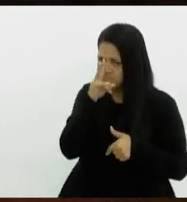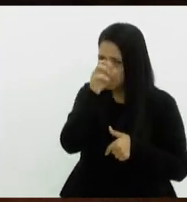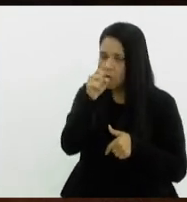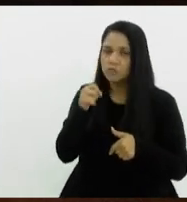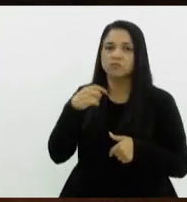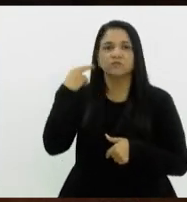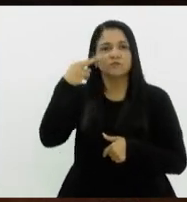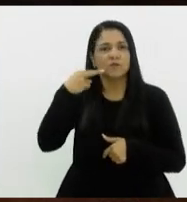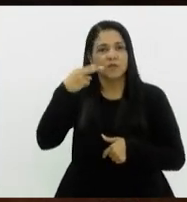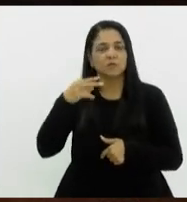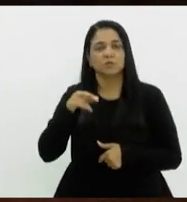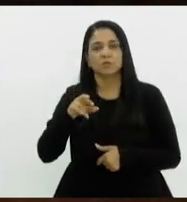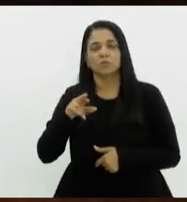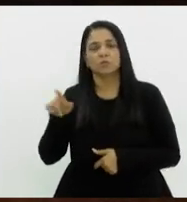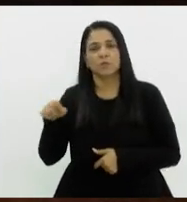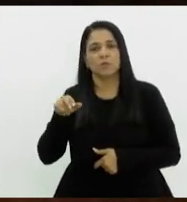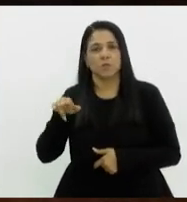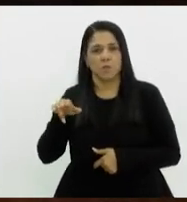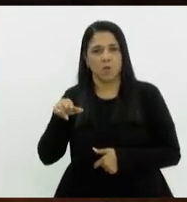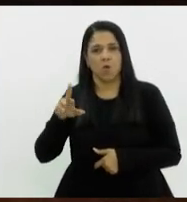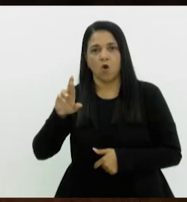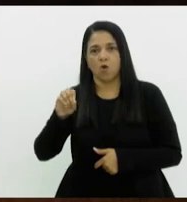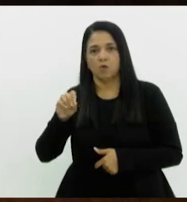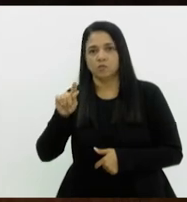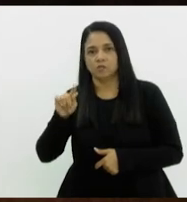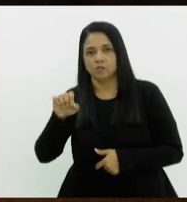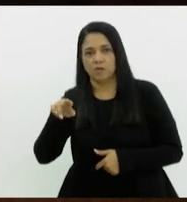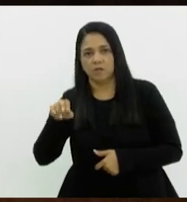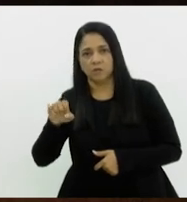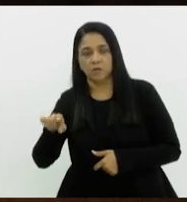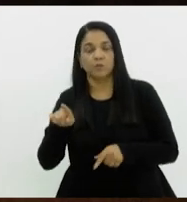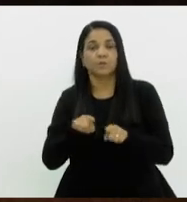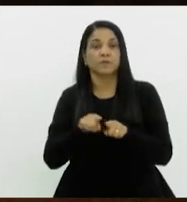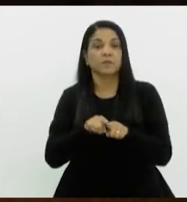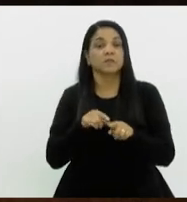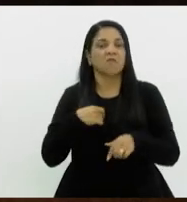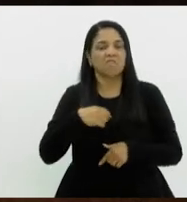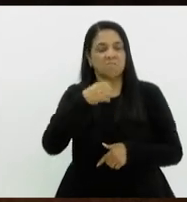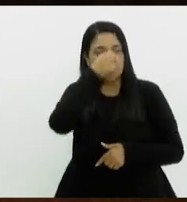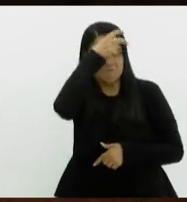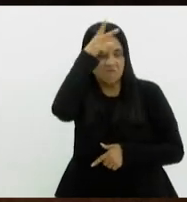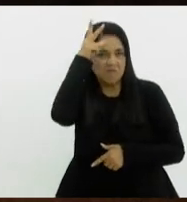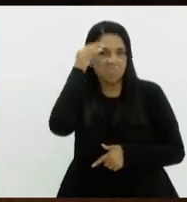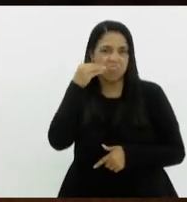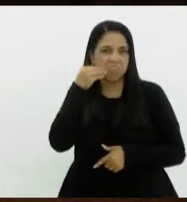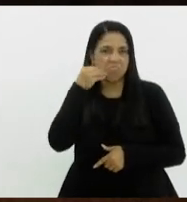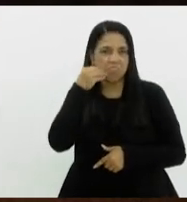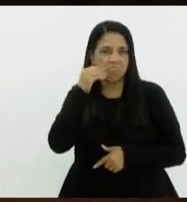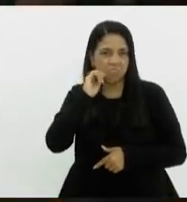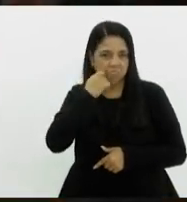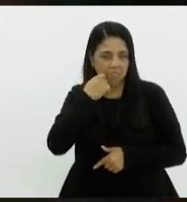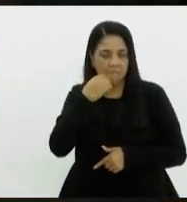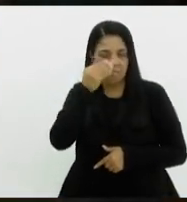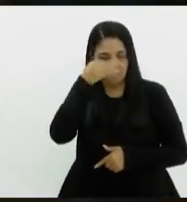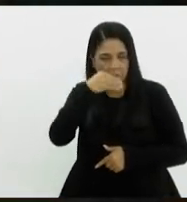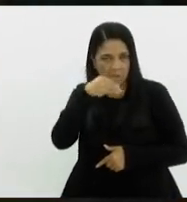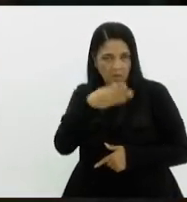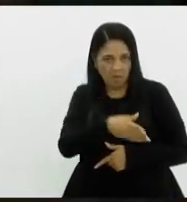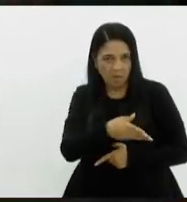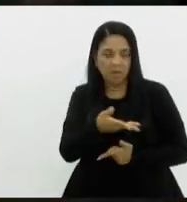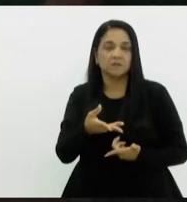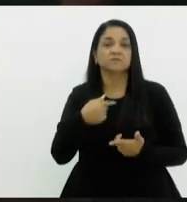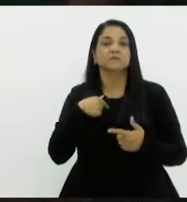vereador Rogério Amorim e a uma frouxidão pré-eleitoral do prefeito Eduardo Paes, espero que, por fim, a